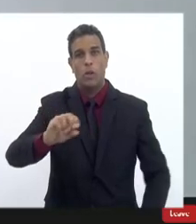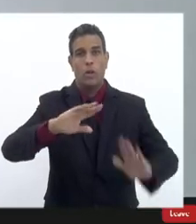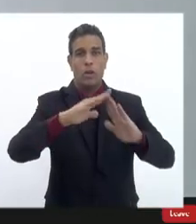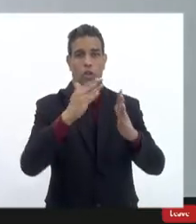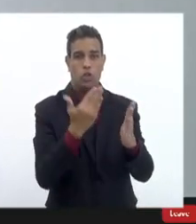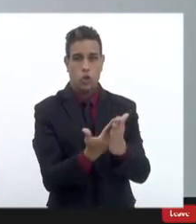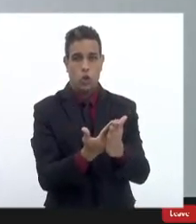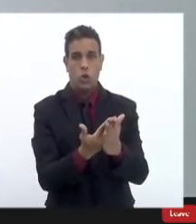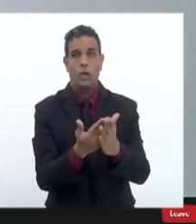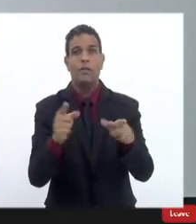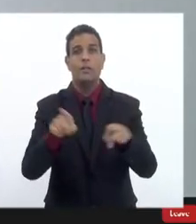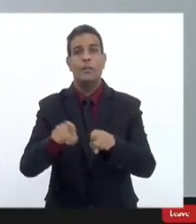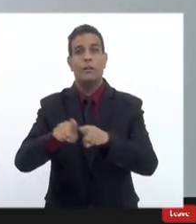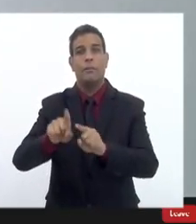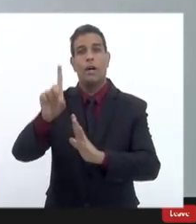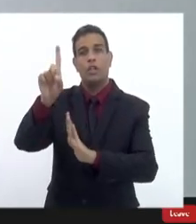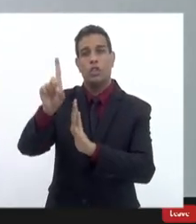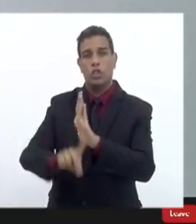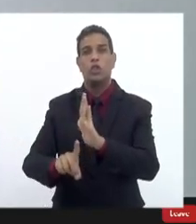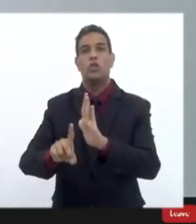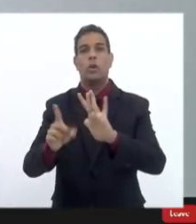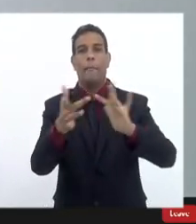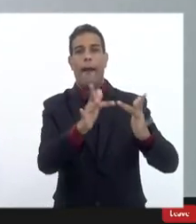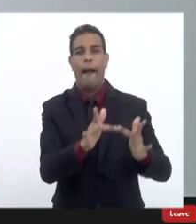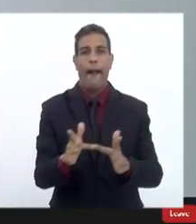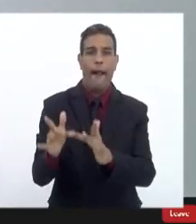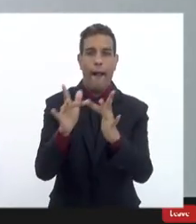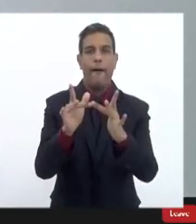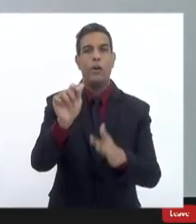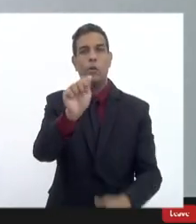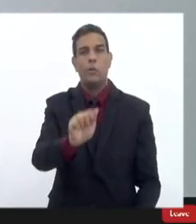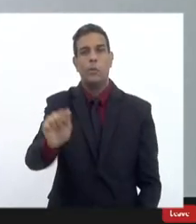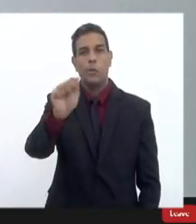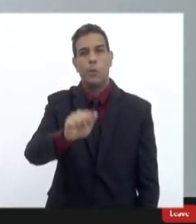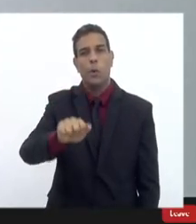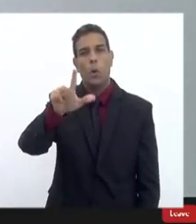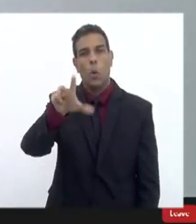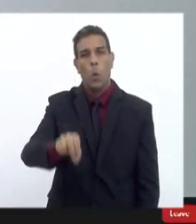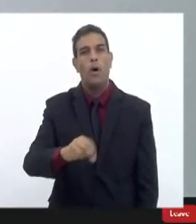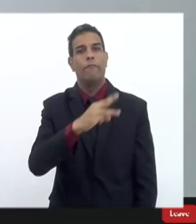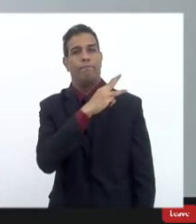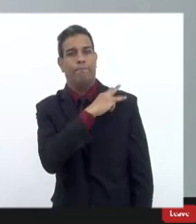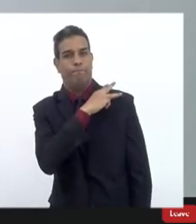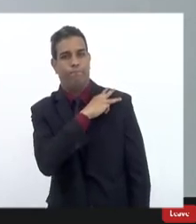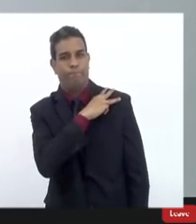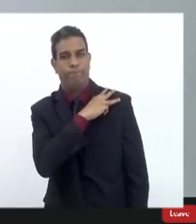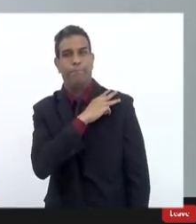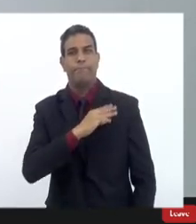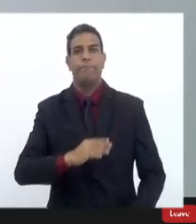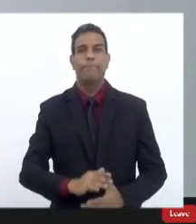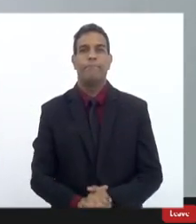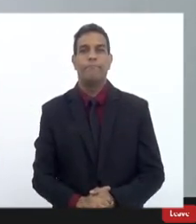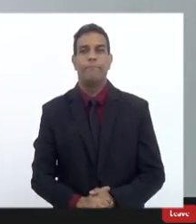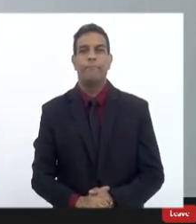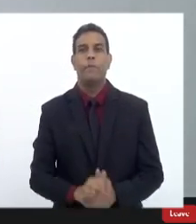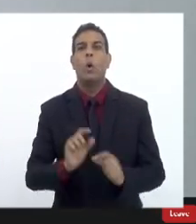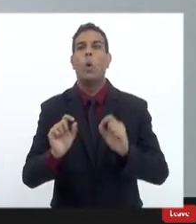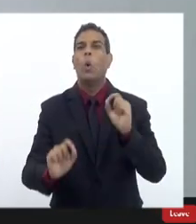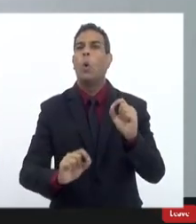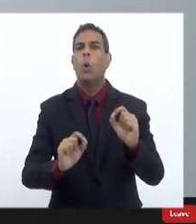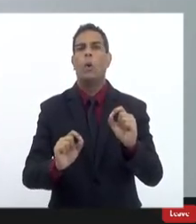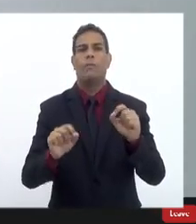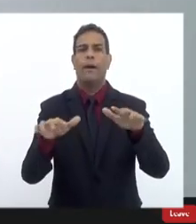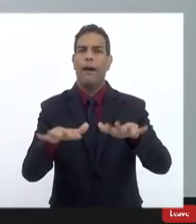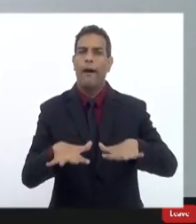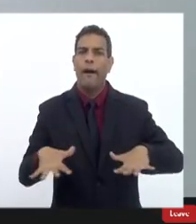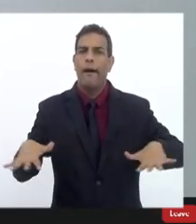também sou diretor de políticas institucionais da AERJ, Associação dos Estudantes Secundaristas do Estado do Rio de Janeiro. Bom, primeiro de tudo, eu seria saudar o